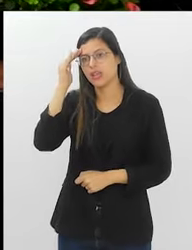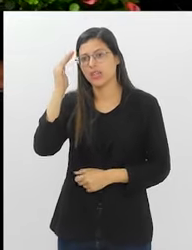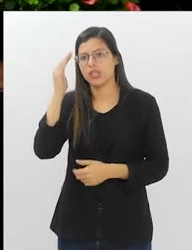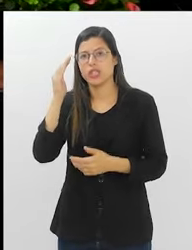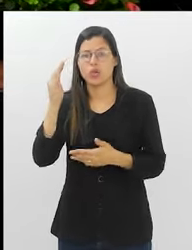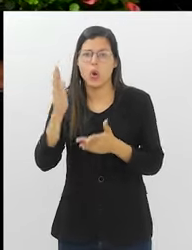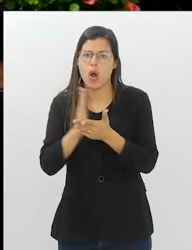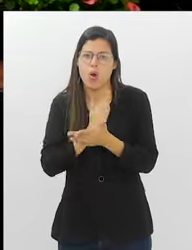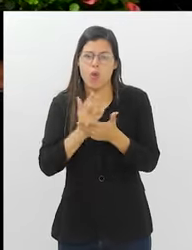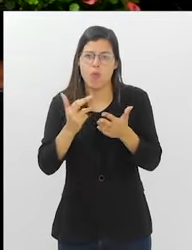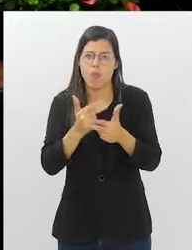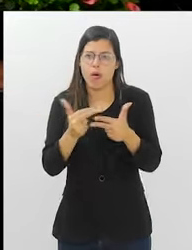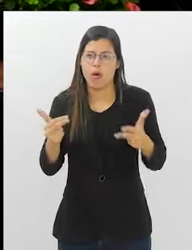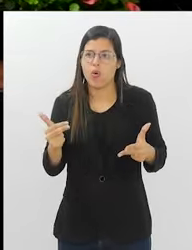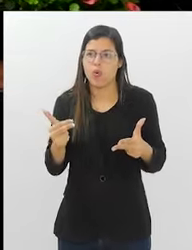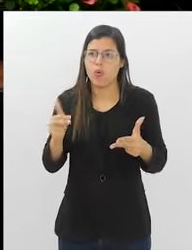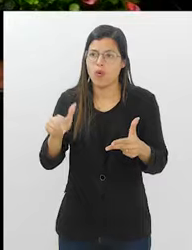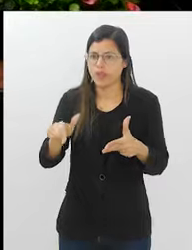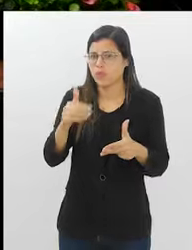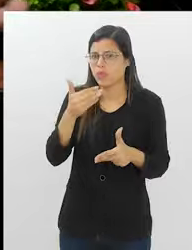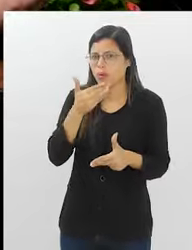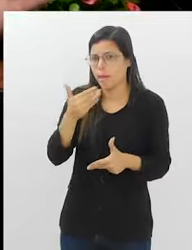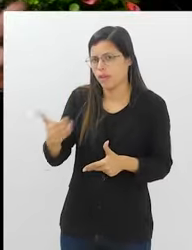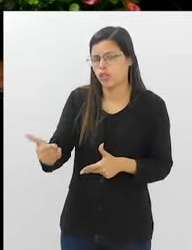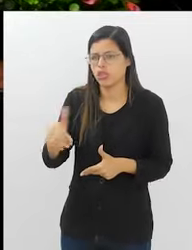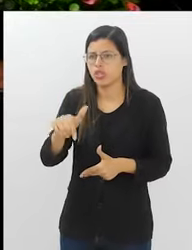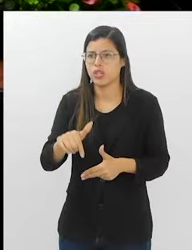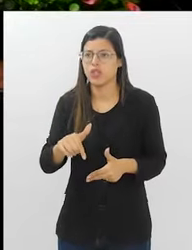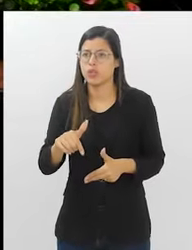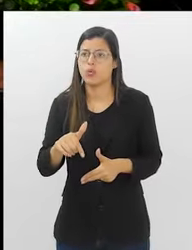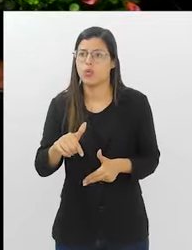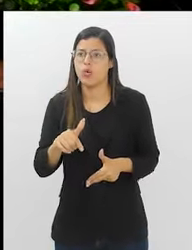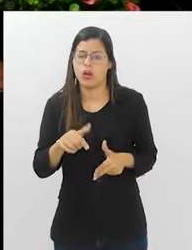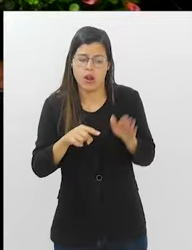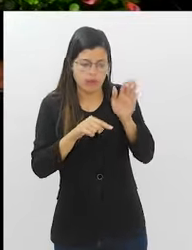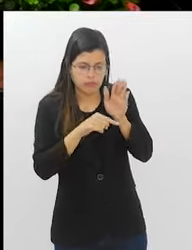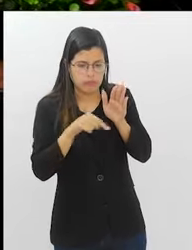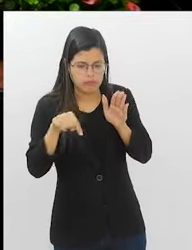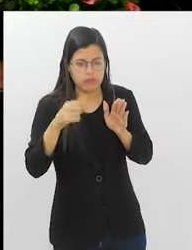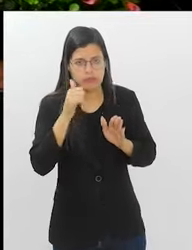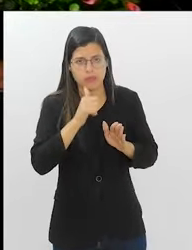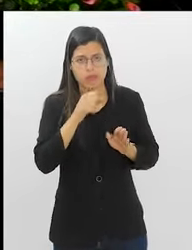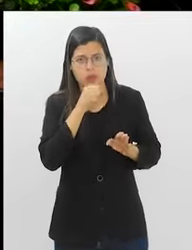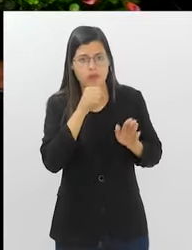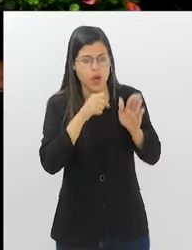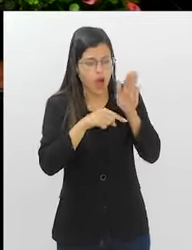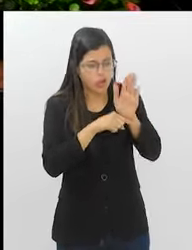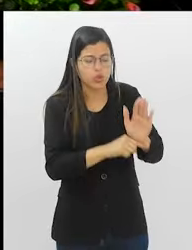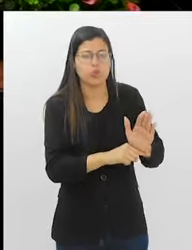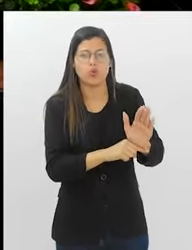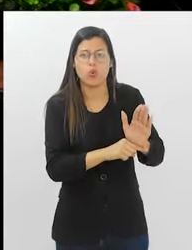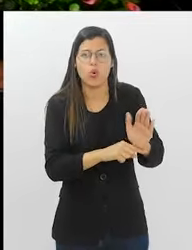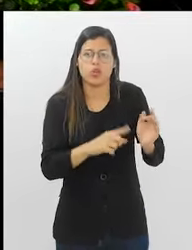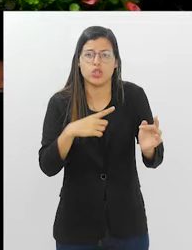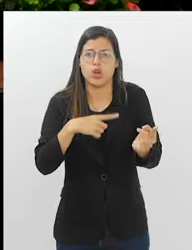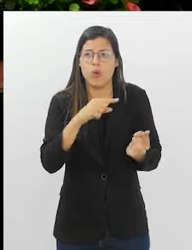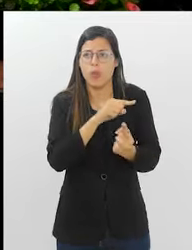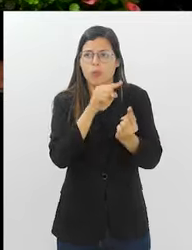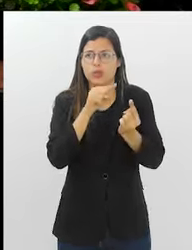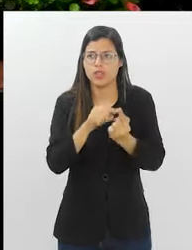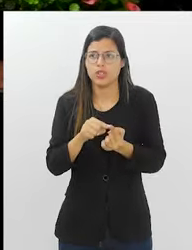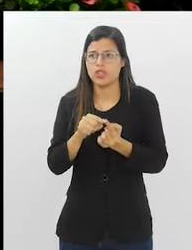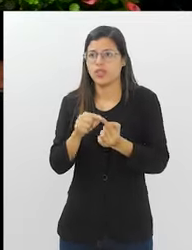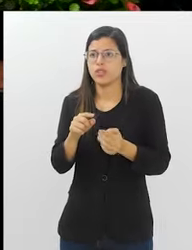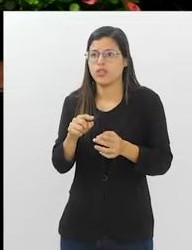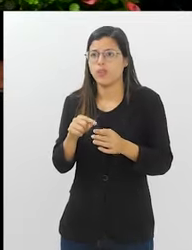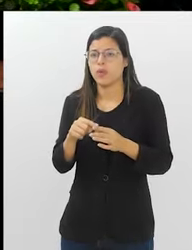alguma coisa que a eles foi designado. Então, no caso, permitiram que ela ajudasse ele, mas era para aquilo. Embora eu a amasse muitíssimo,